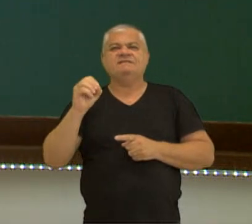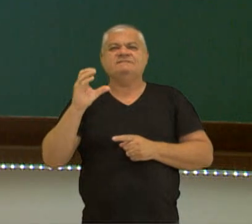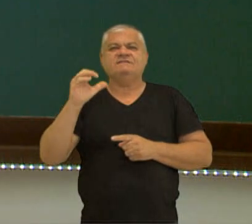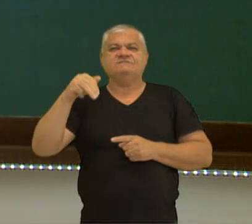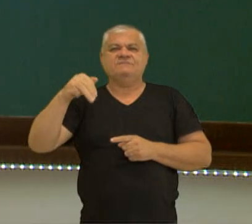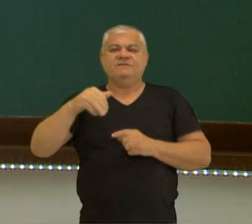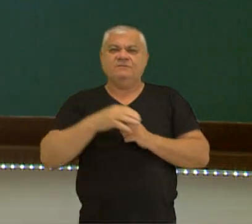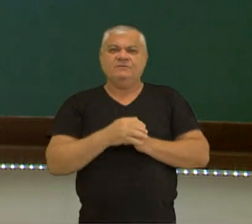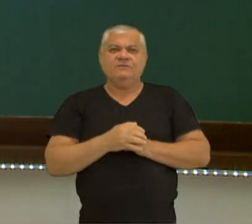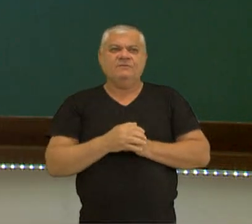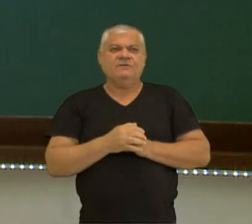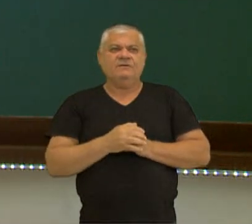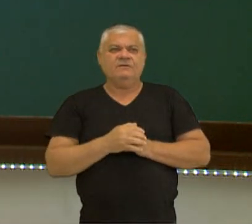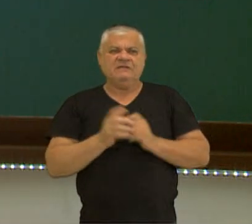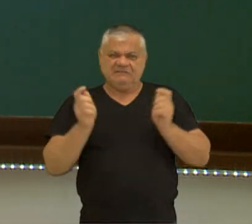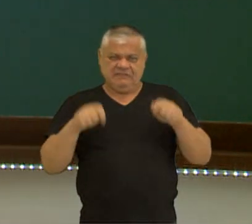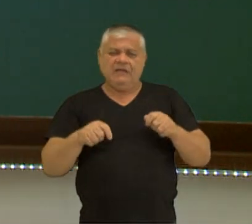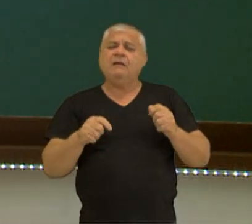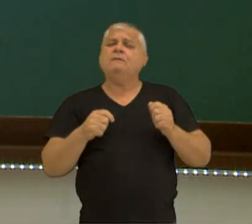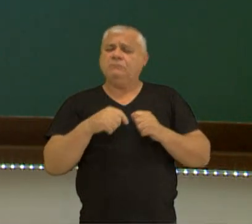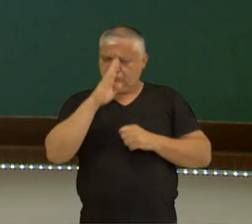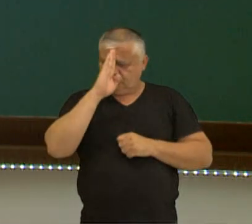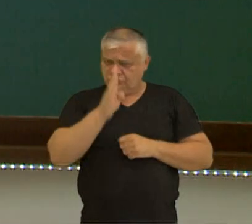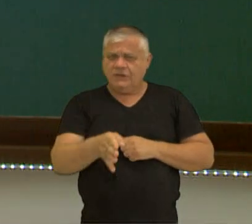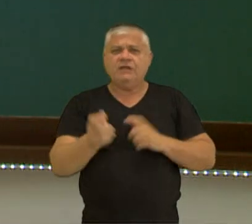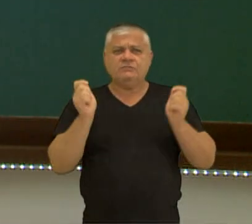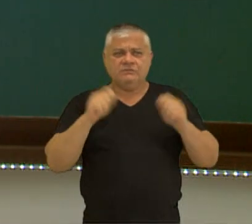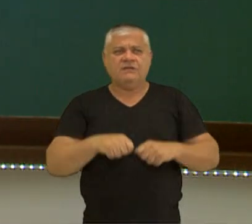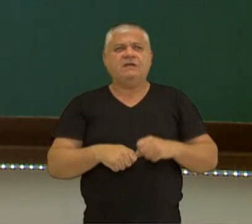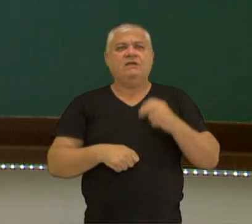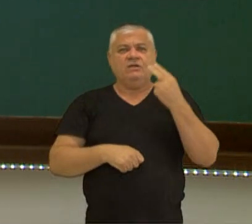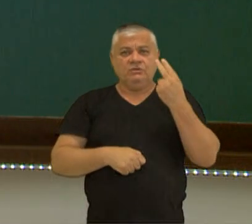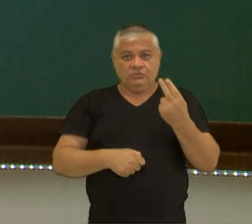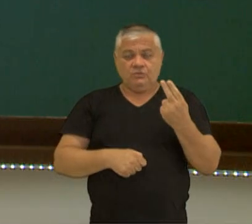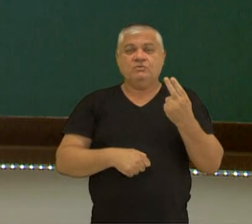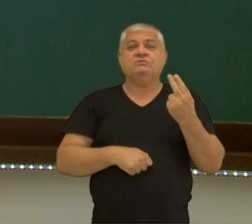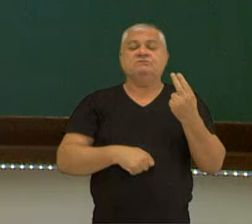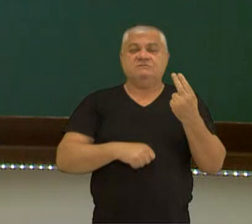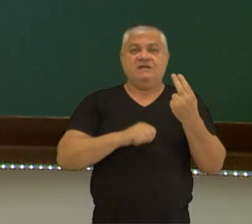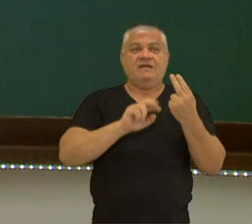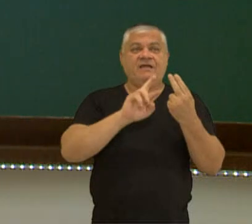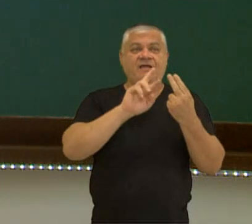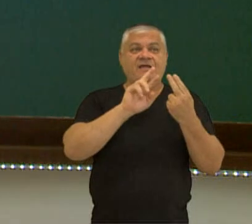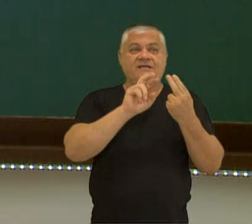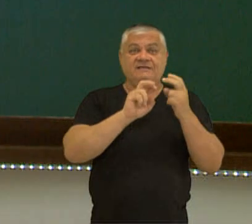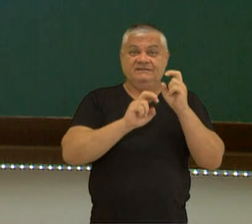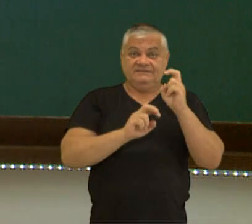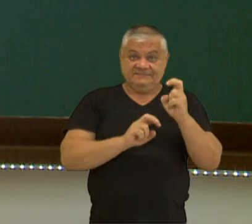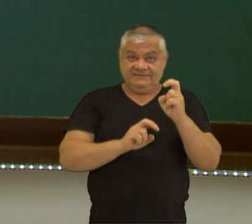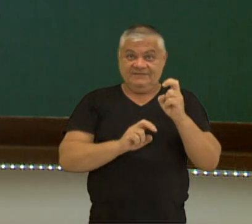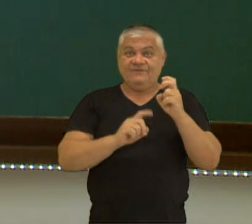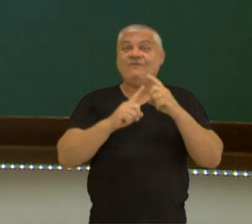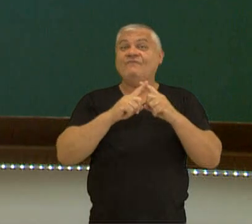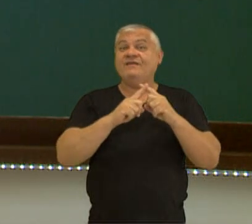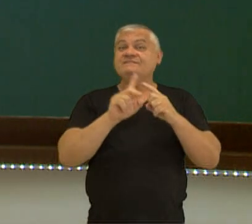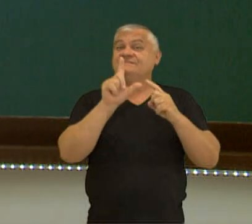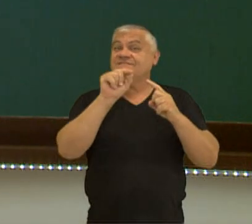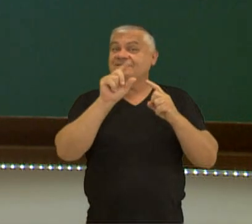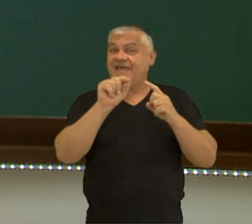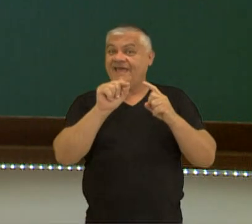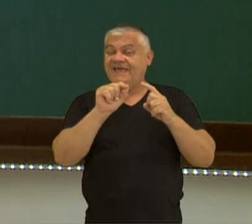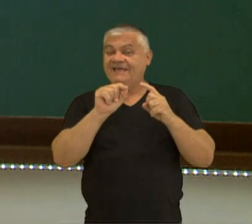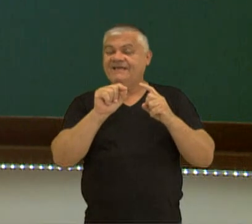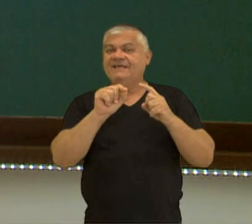quadrado. Ah, mas eu poderia fazer aqui? Claro que poderia. Coloca o raio 5 vezes a altura que é